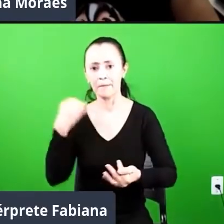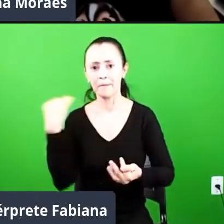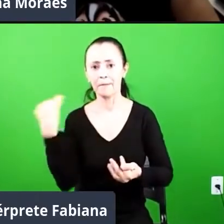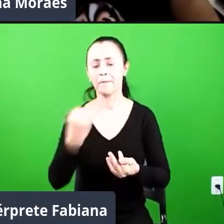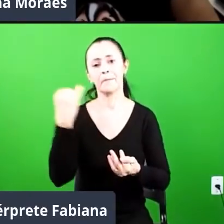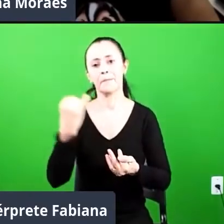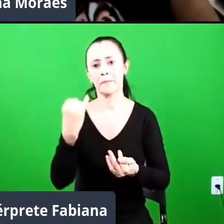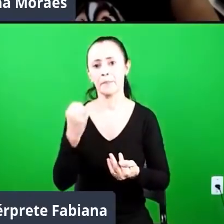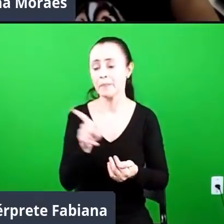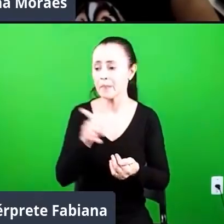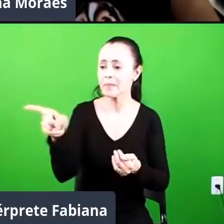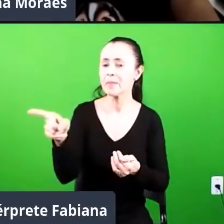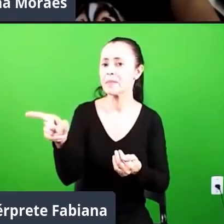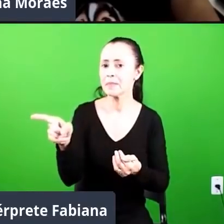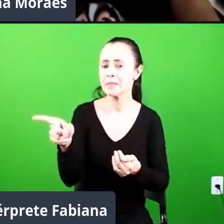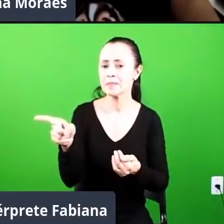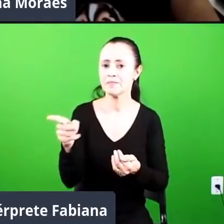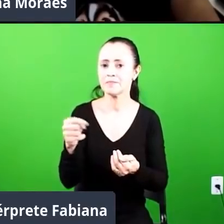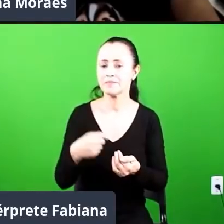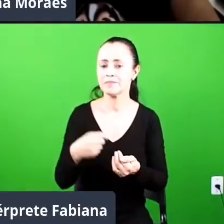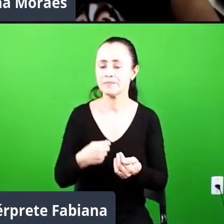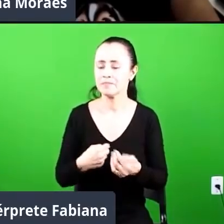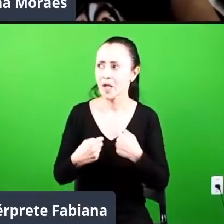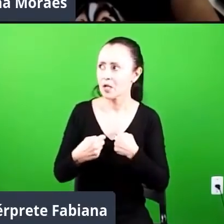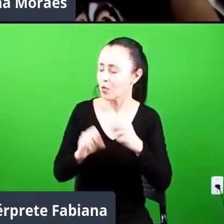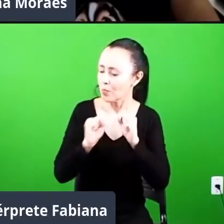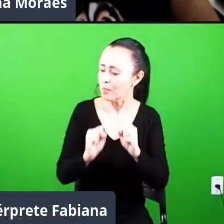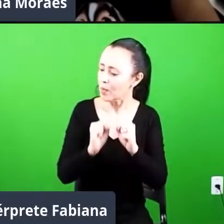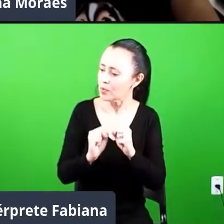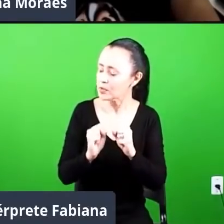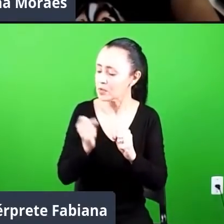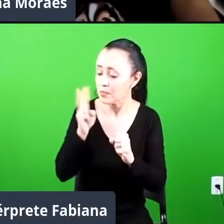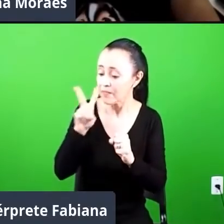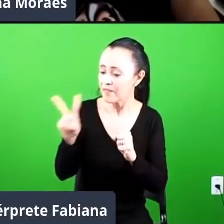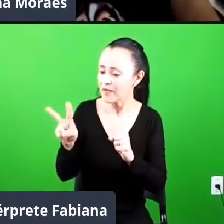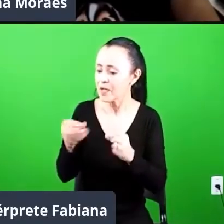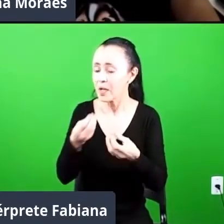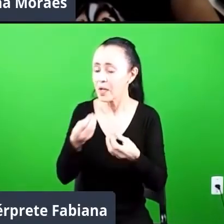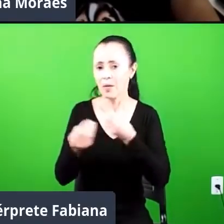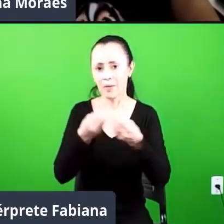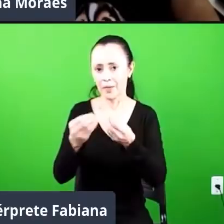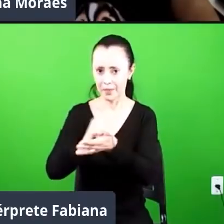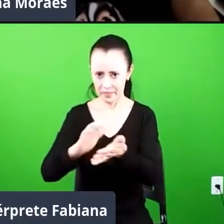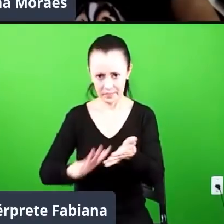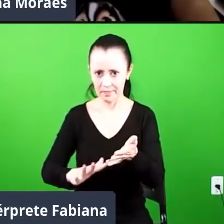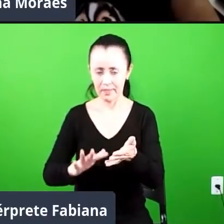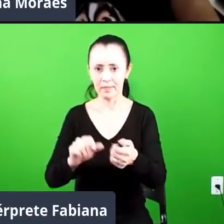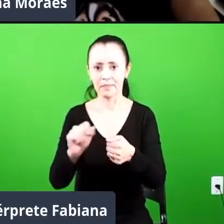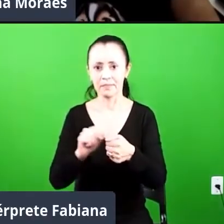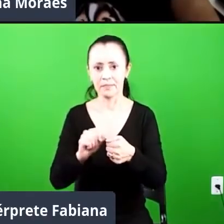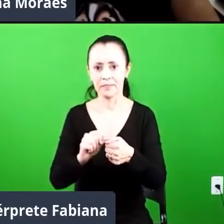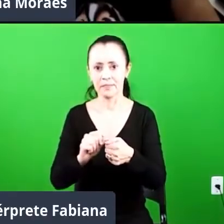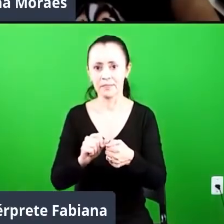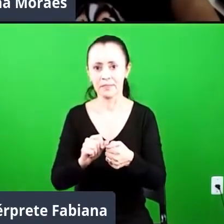é através dos pais que eu posso ter um controle de como está sendo realizada essa atividade. Se está